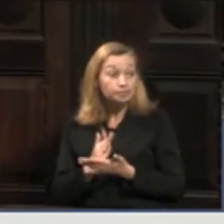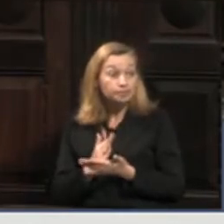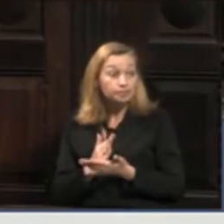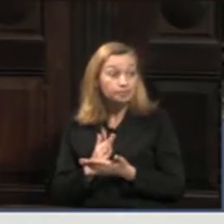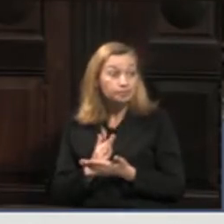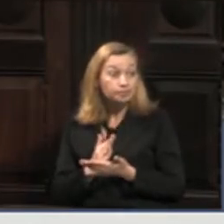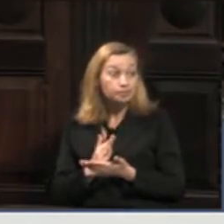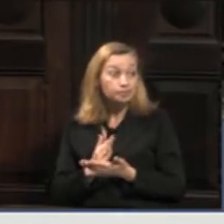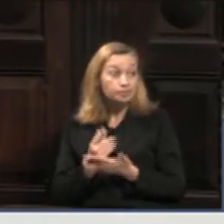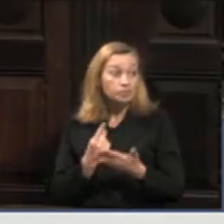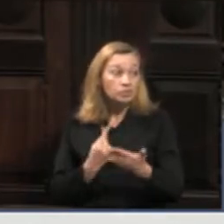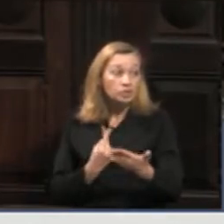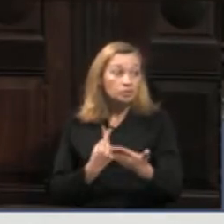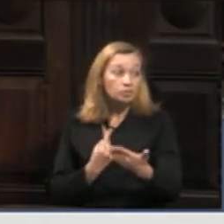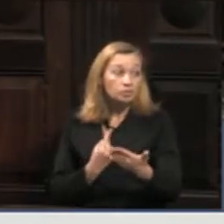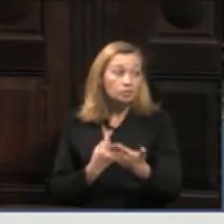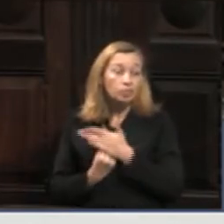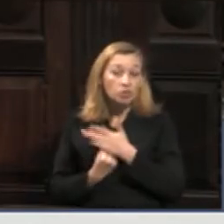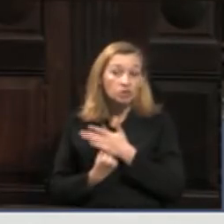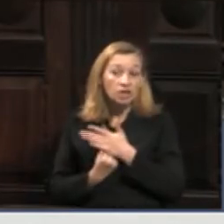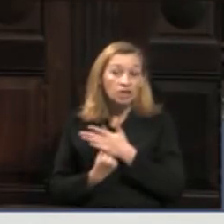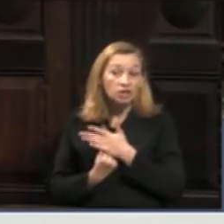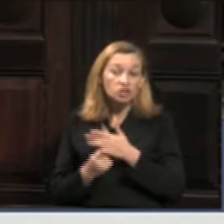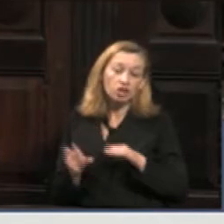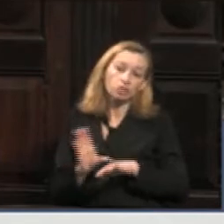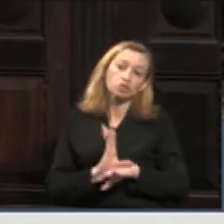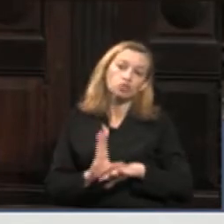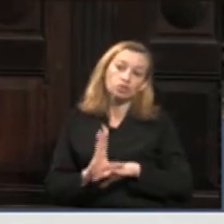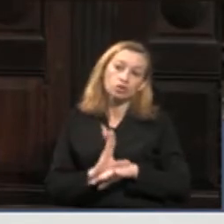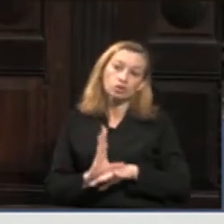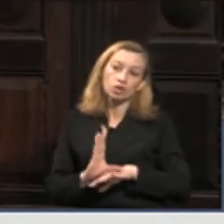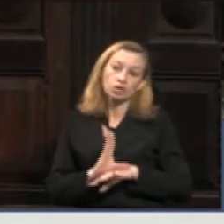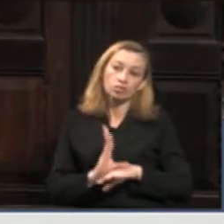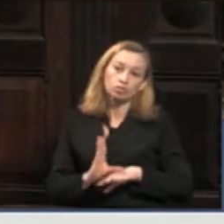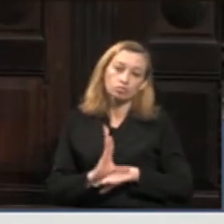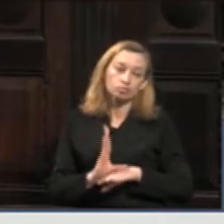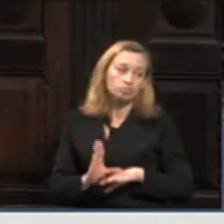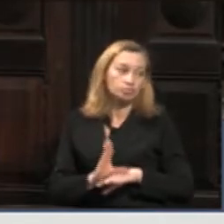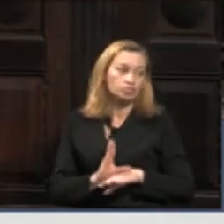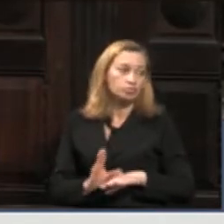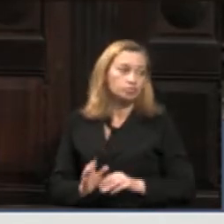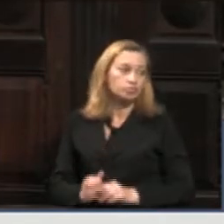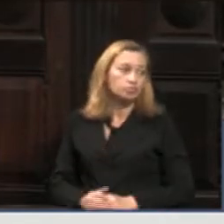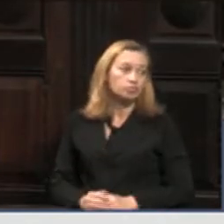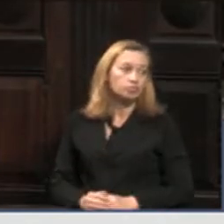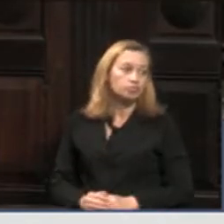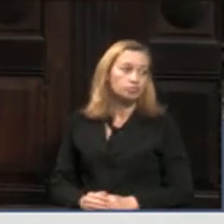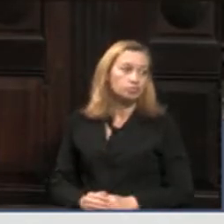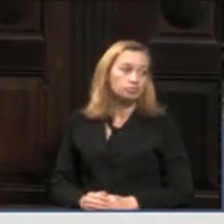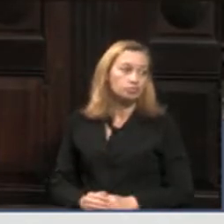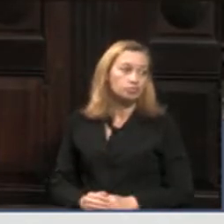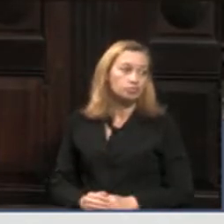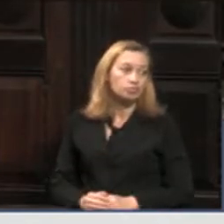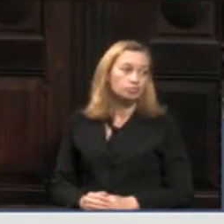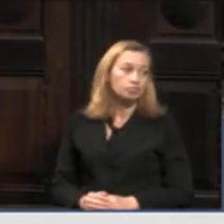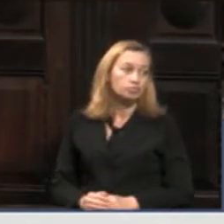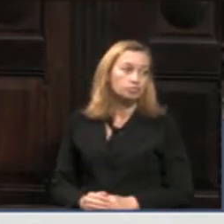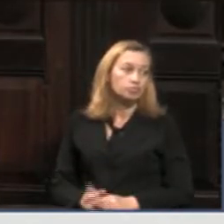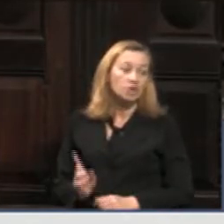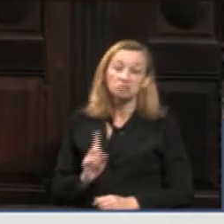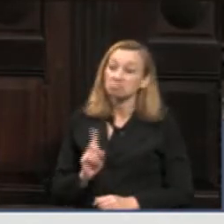que defendem ou que defendiam a Constituição para os seus, não defenderam a